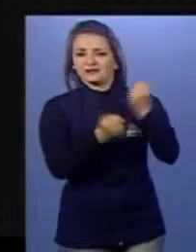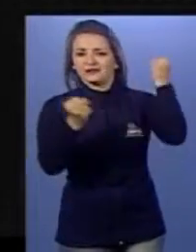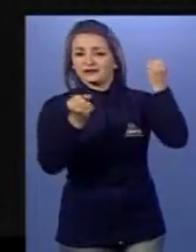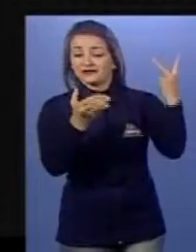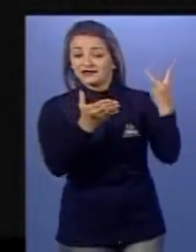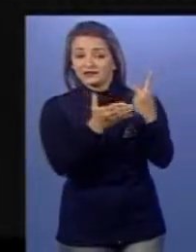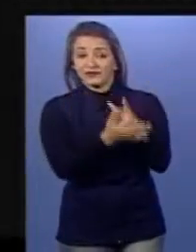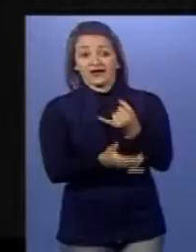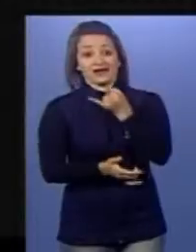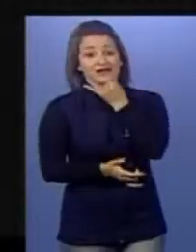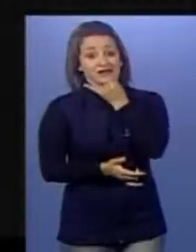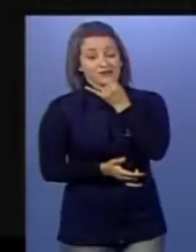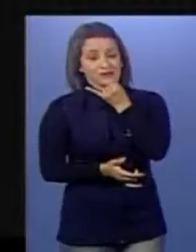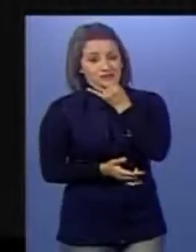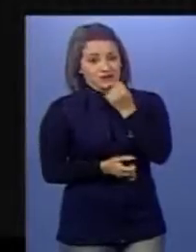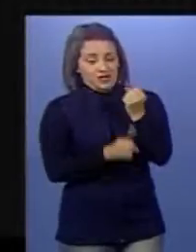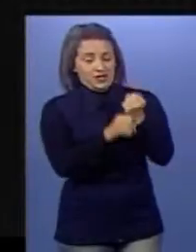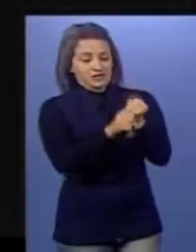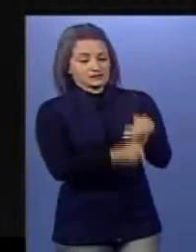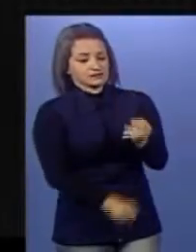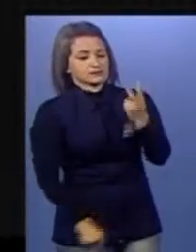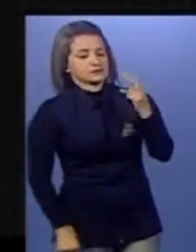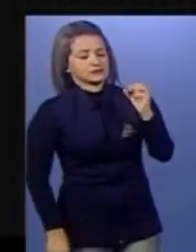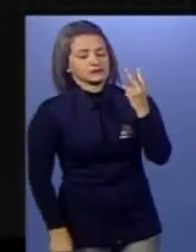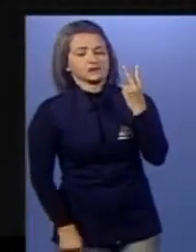nesse caso em